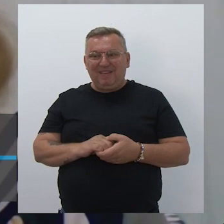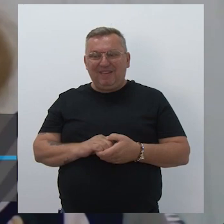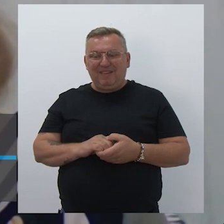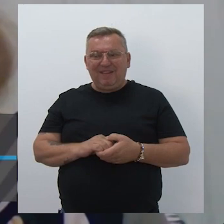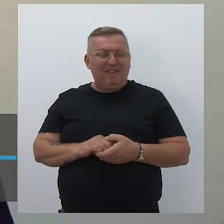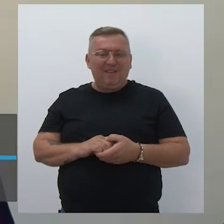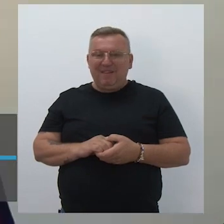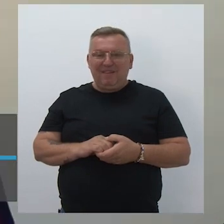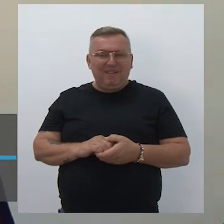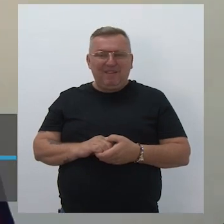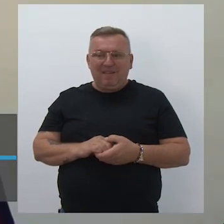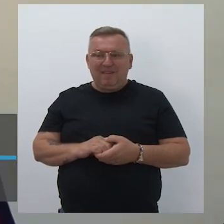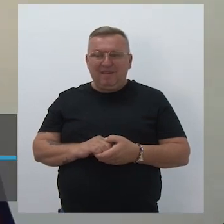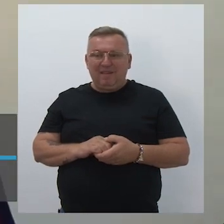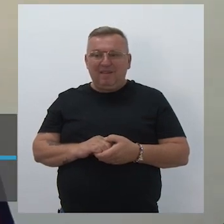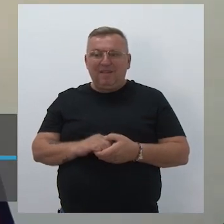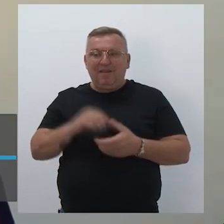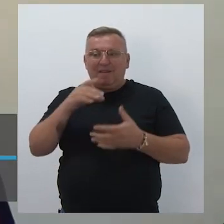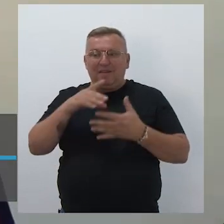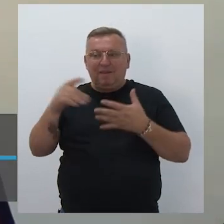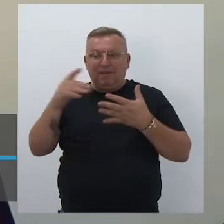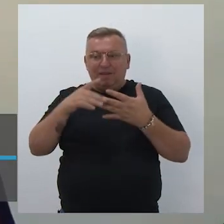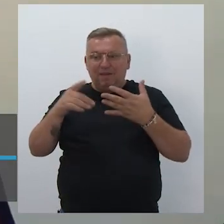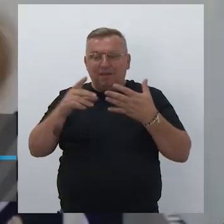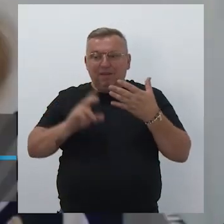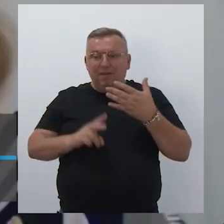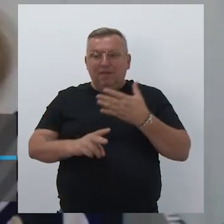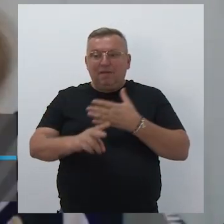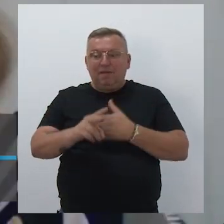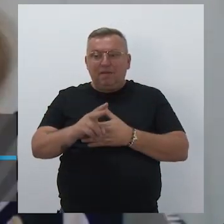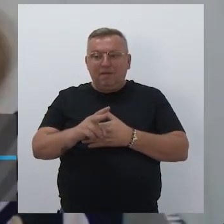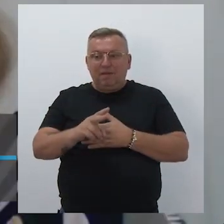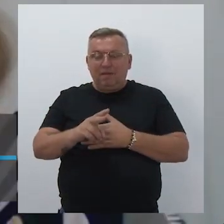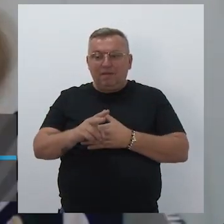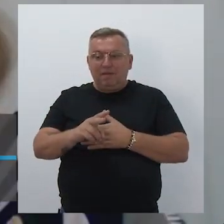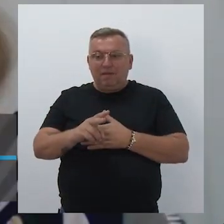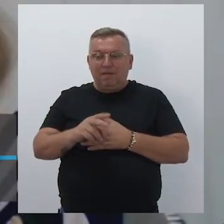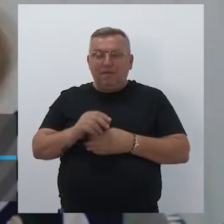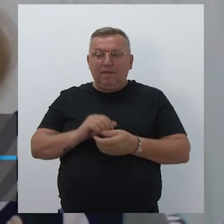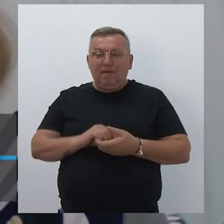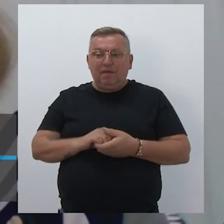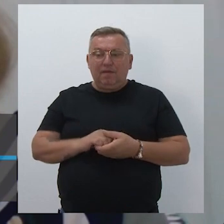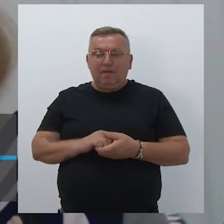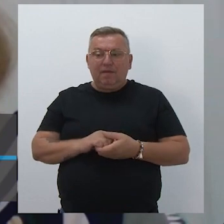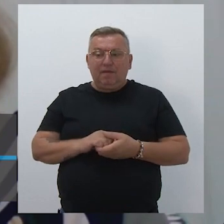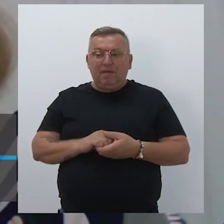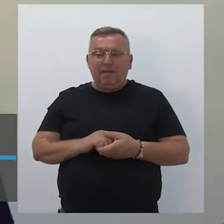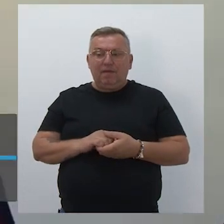Não, as disciplinas, elas continuam na nossa matriz.